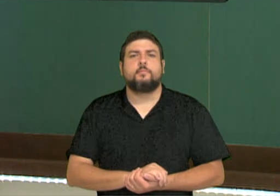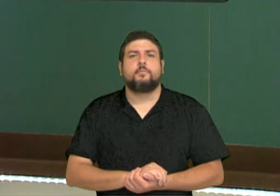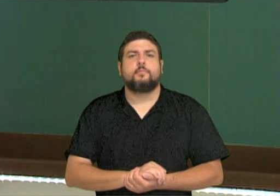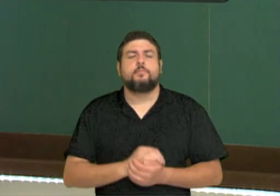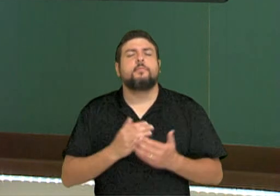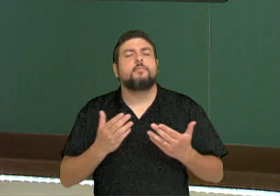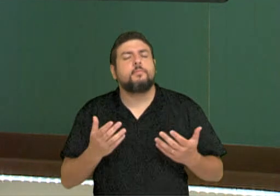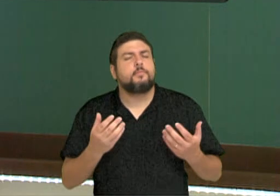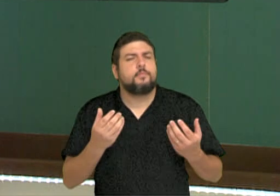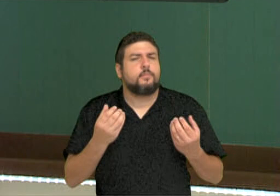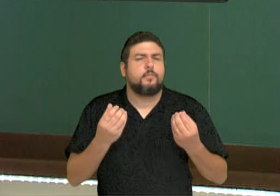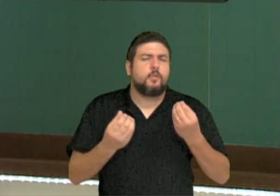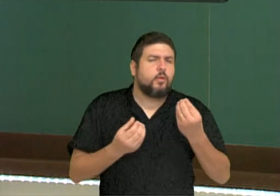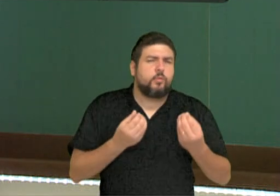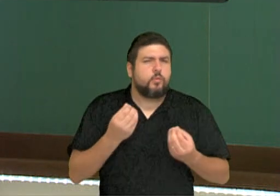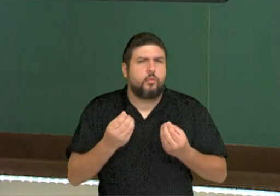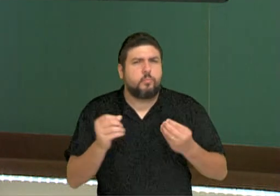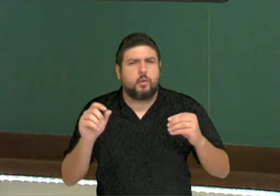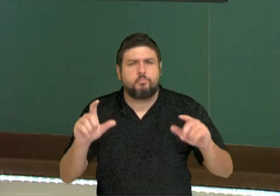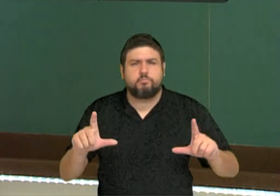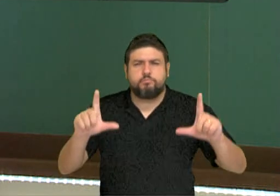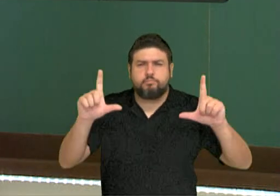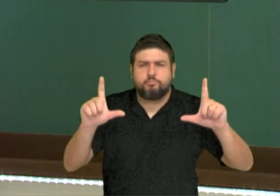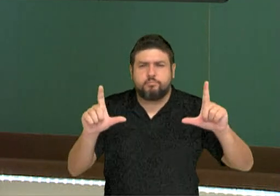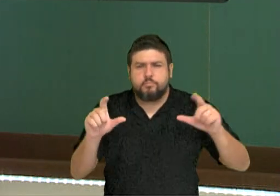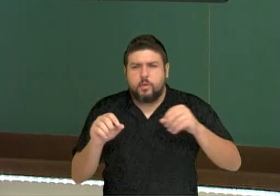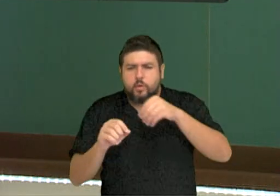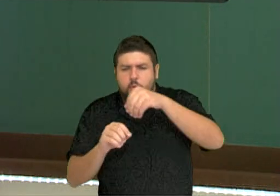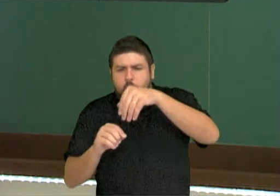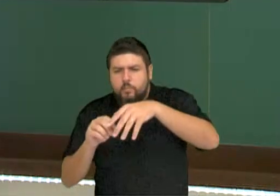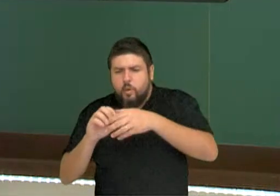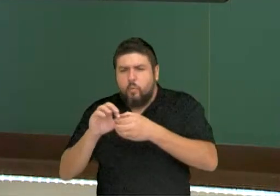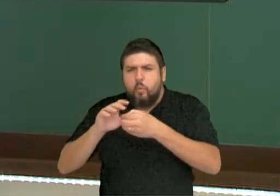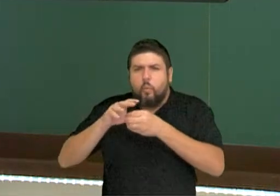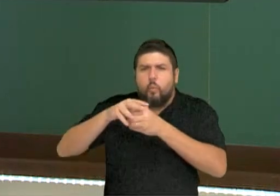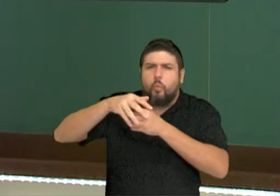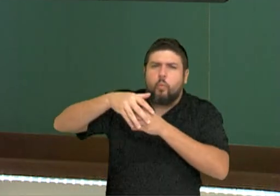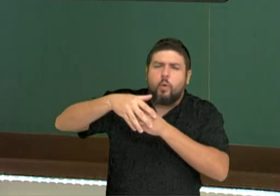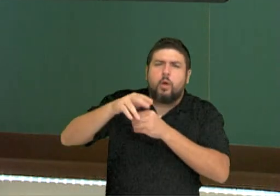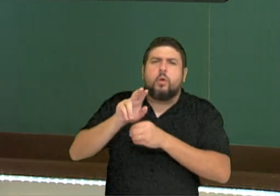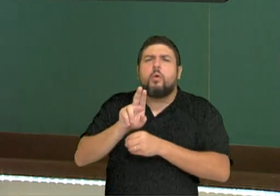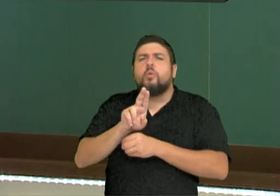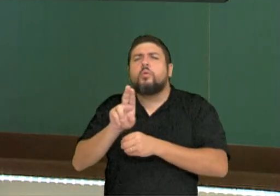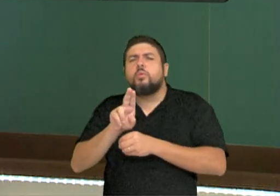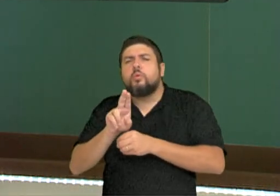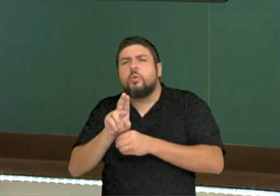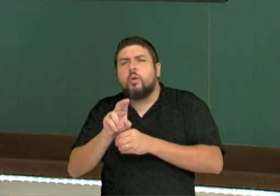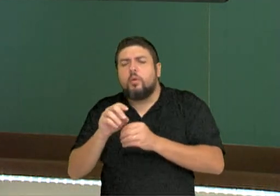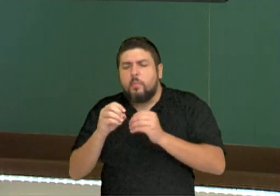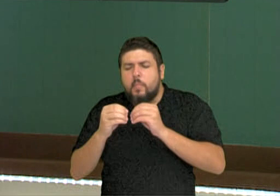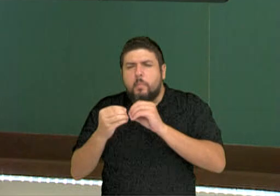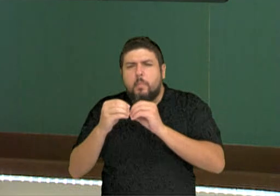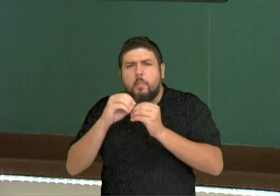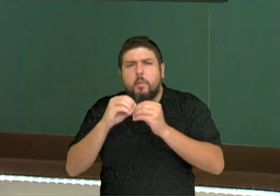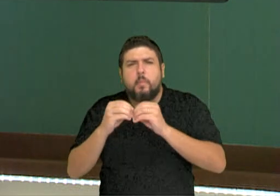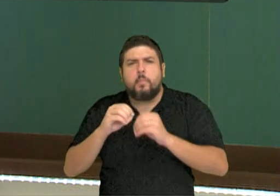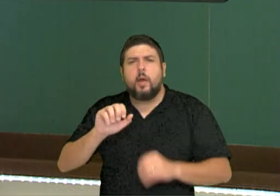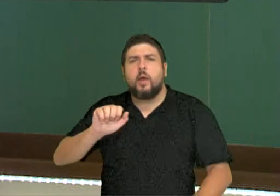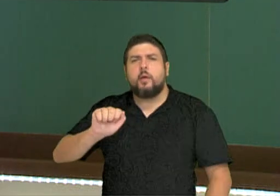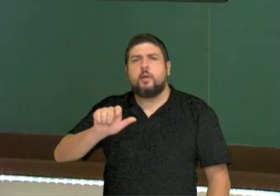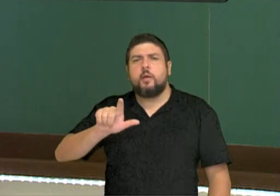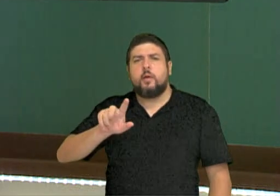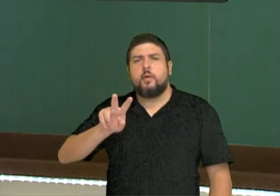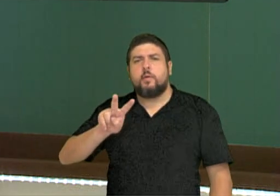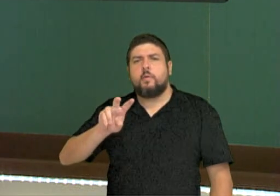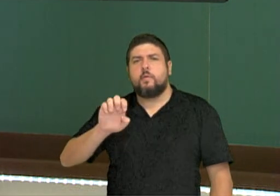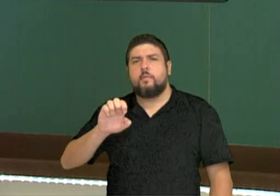Como que nós chamamos essa estrutura? São os alvéolos pulmonares. Então, se por